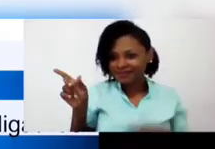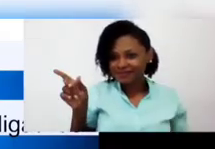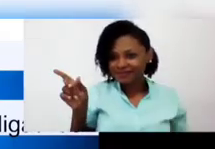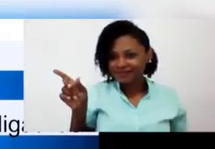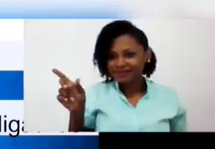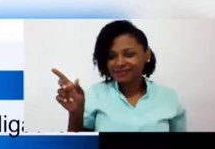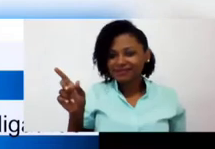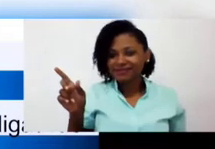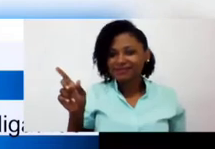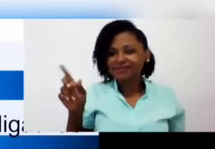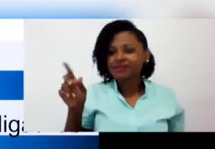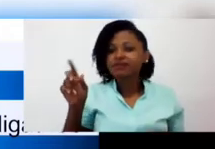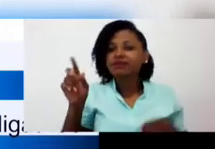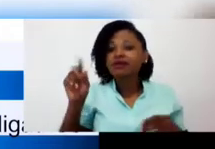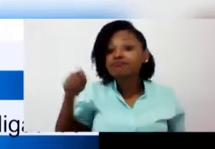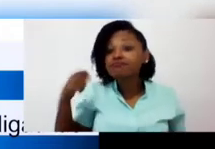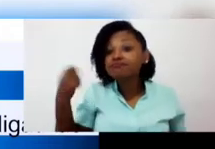Tá?